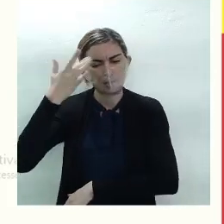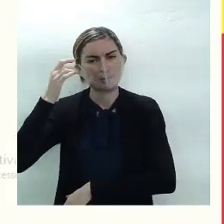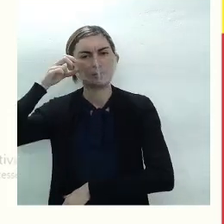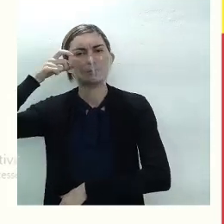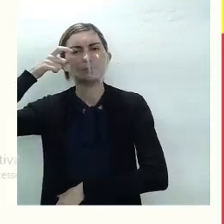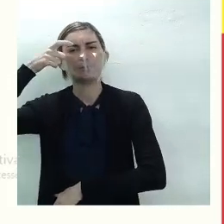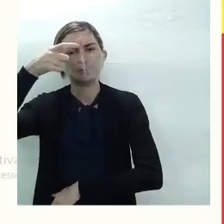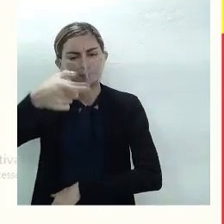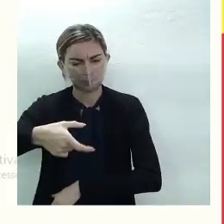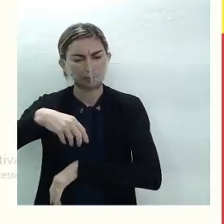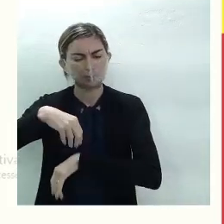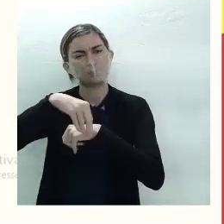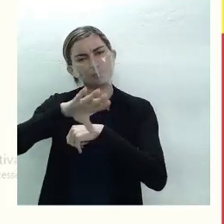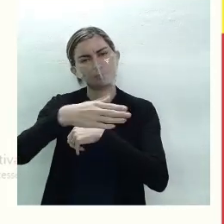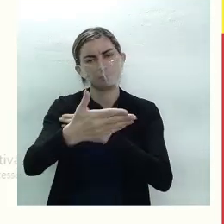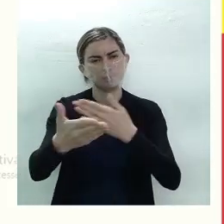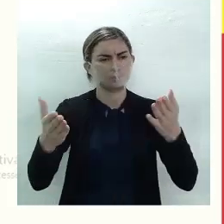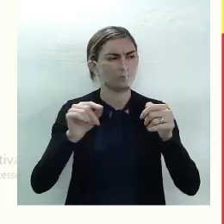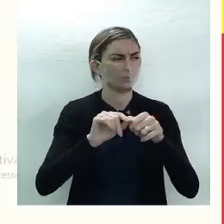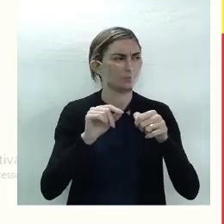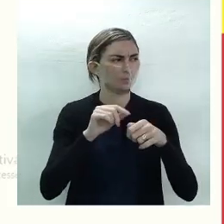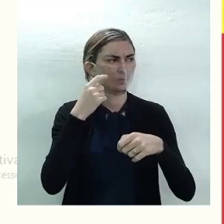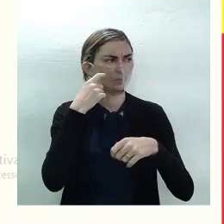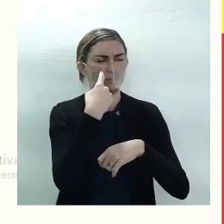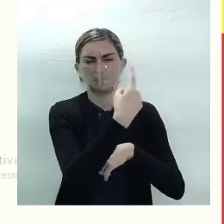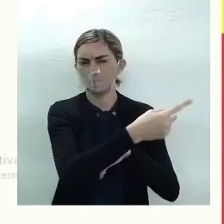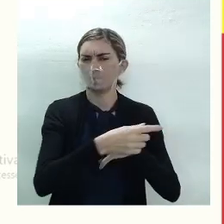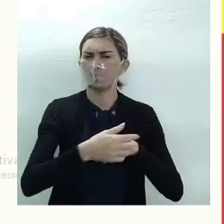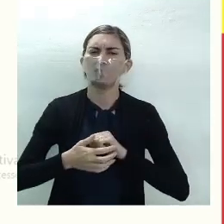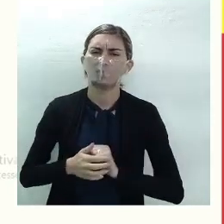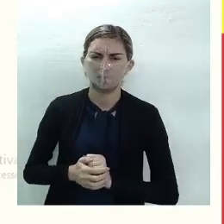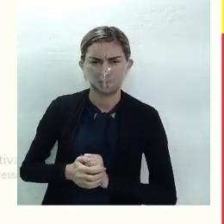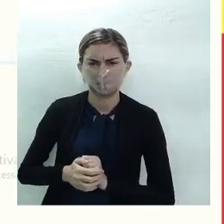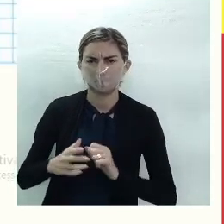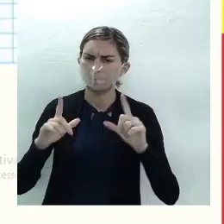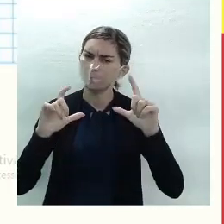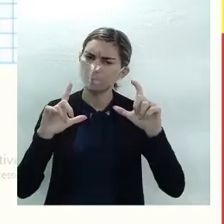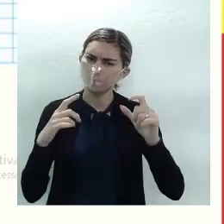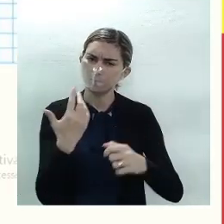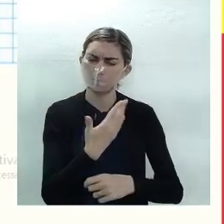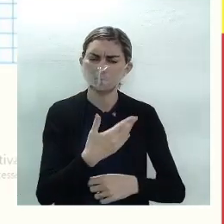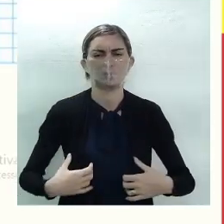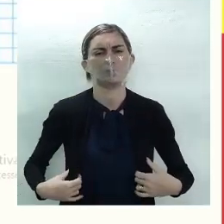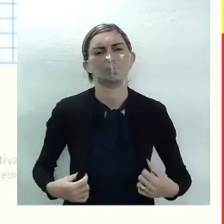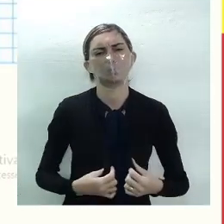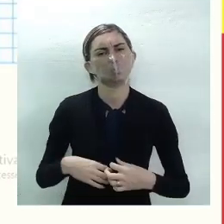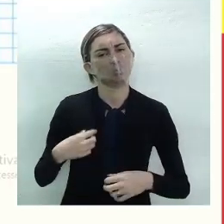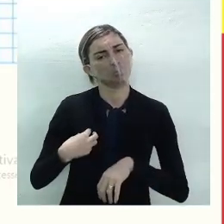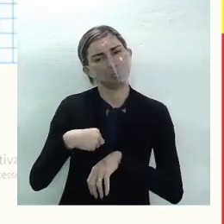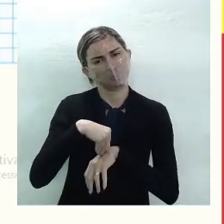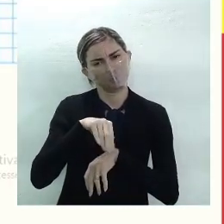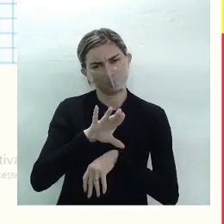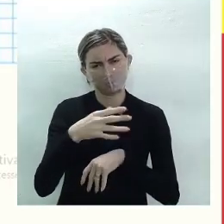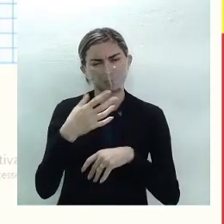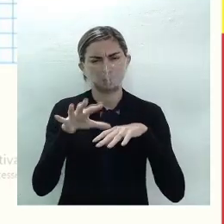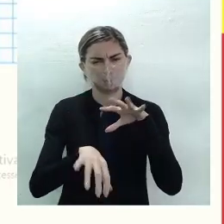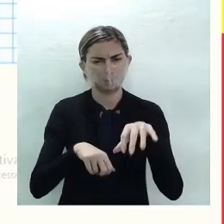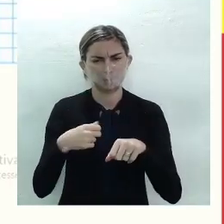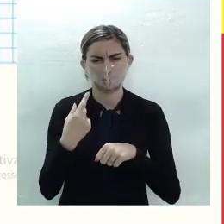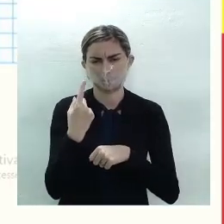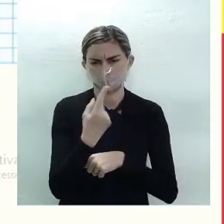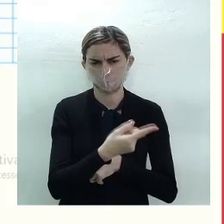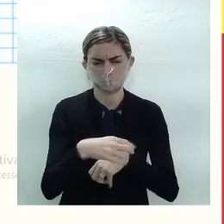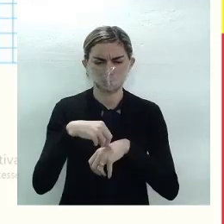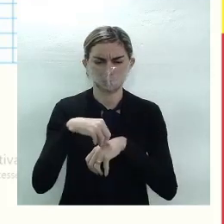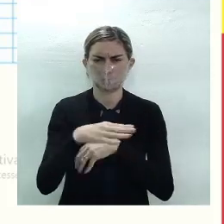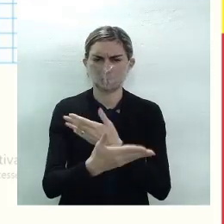aí. Vamos fazer uma translação nesse caso dessa imagem. Olha aí, ó, eu transladei, eu peguei, ó,